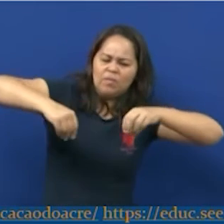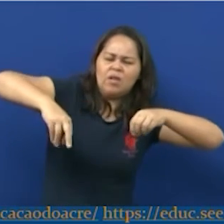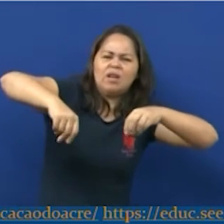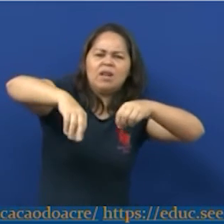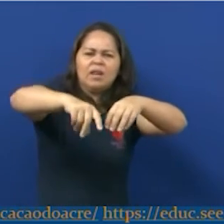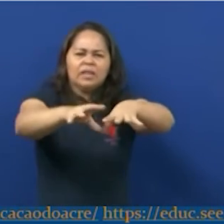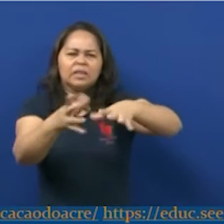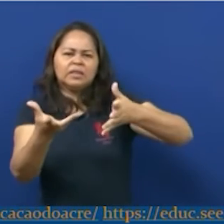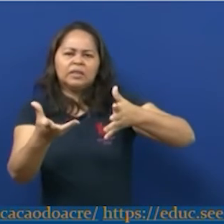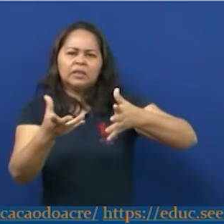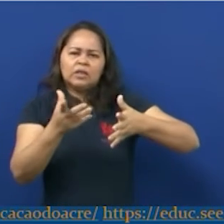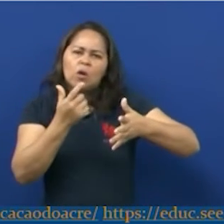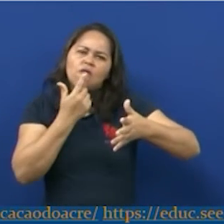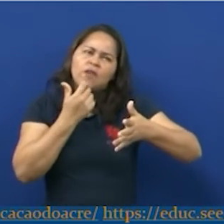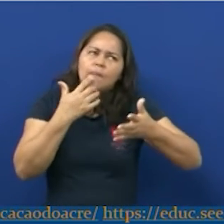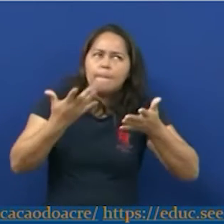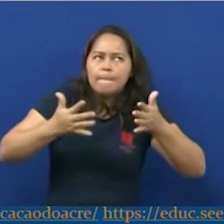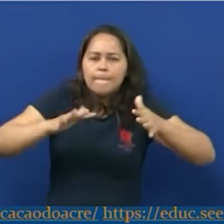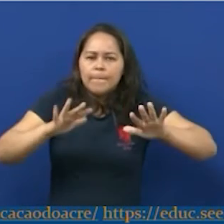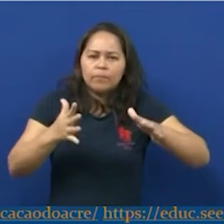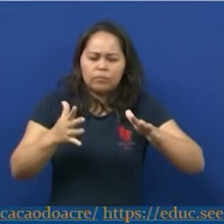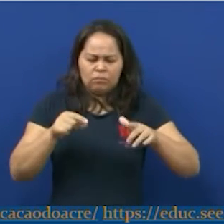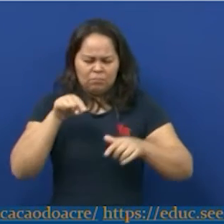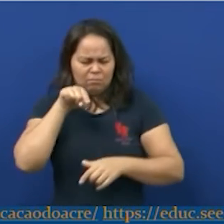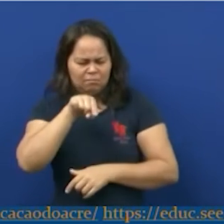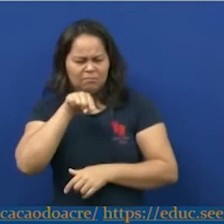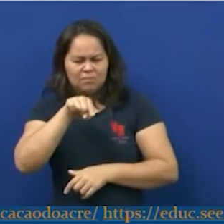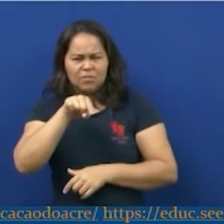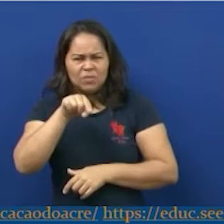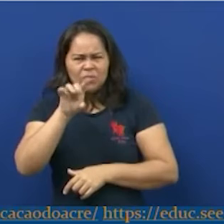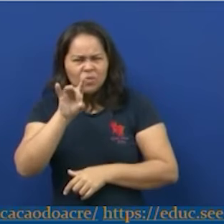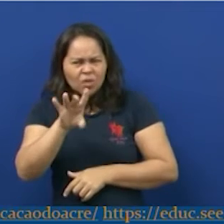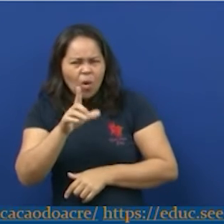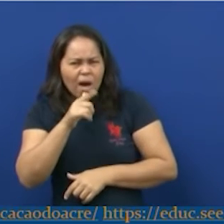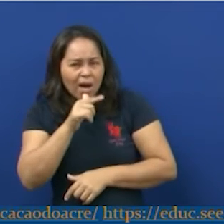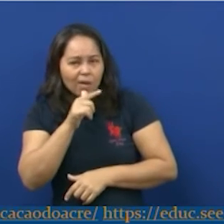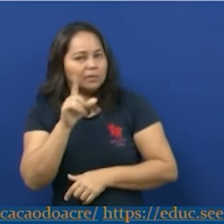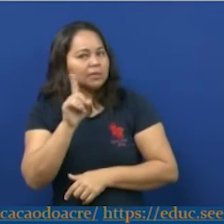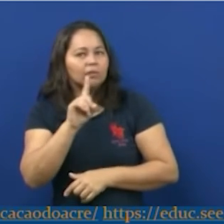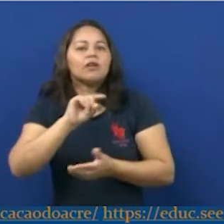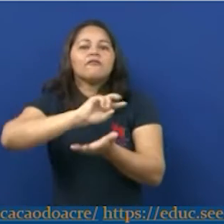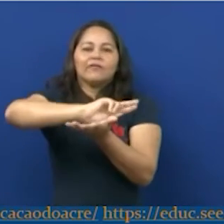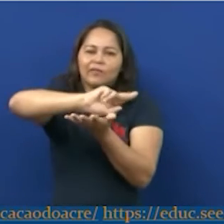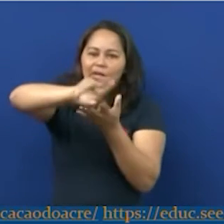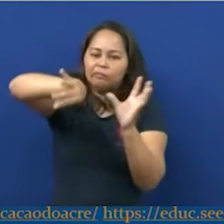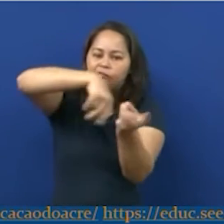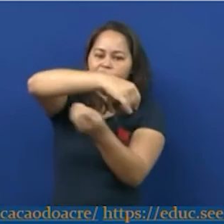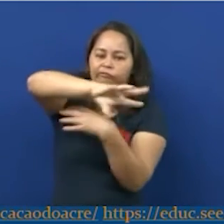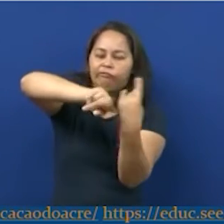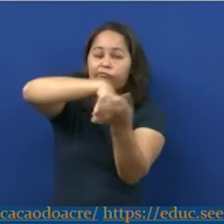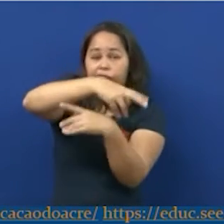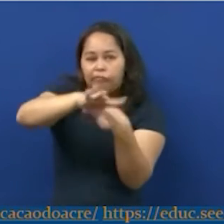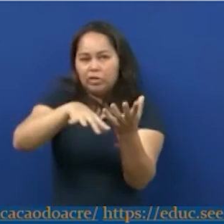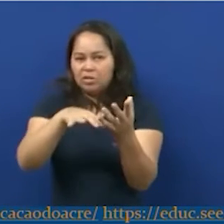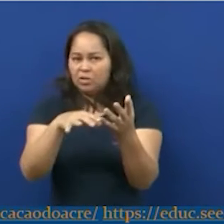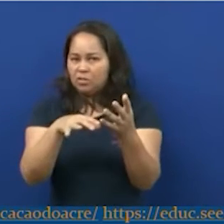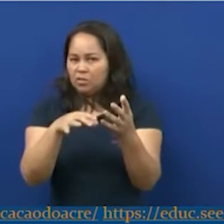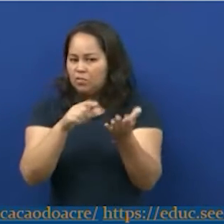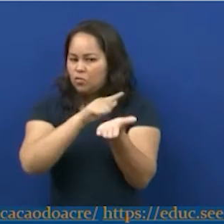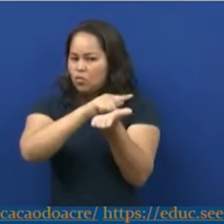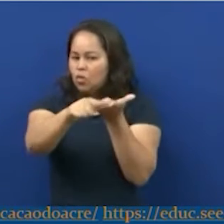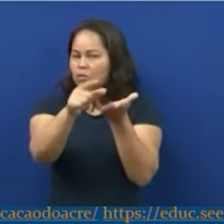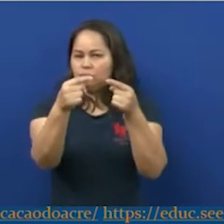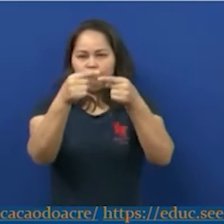bem avermelhadas. Ali eu não tenho apenas a substância água, eu tenho outras substâncias dissolvidas ali. Então não é uma substância